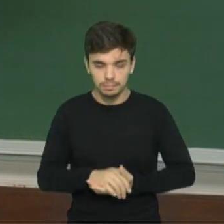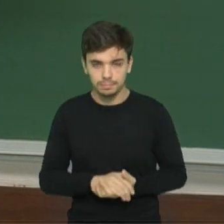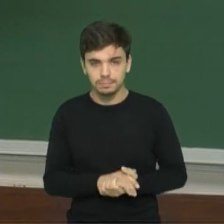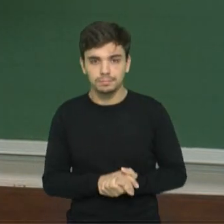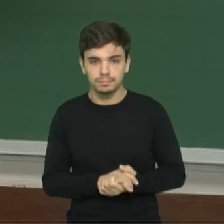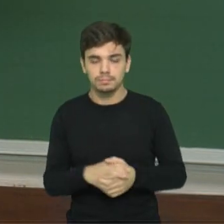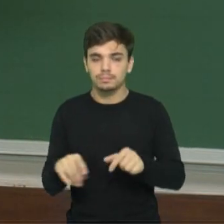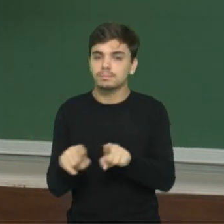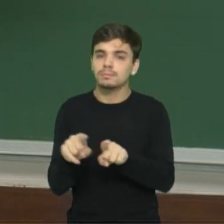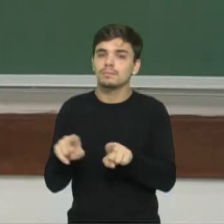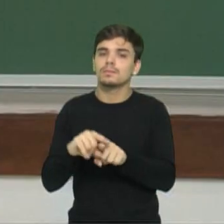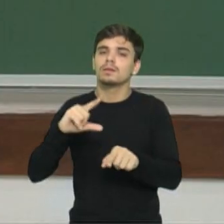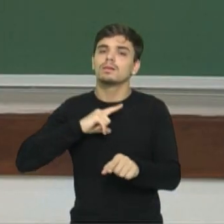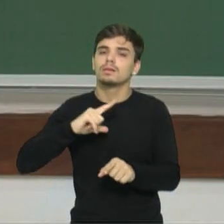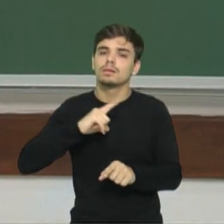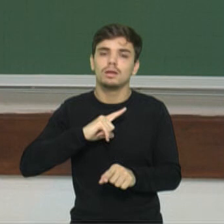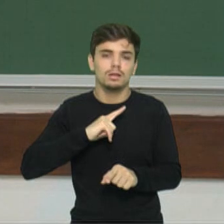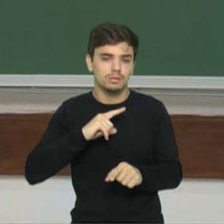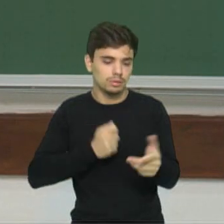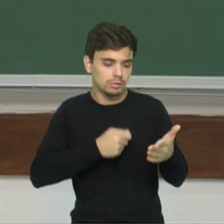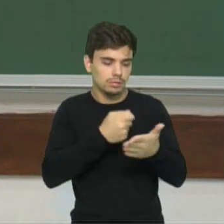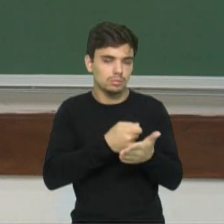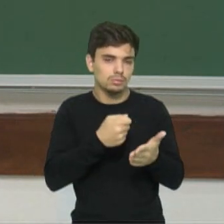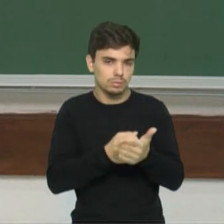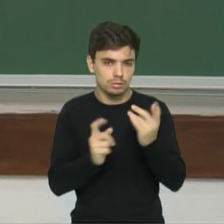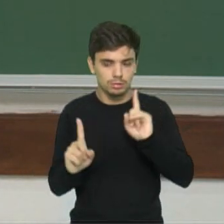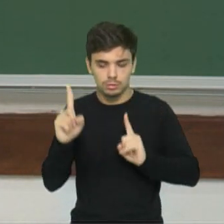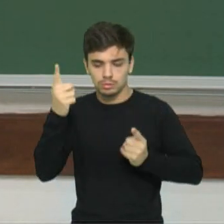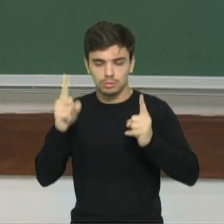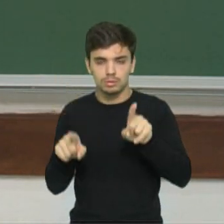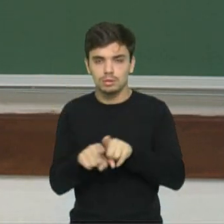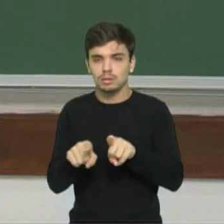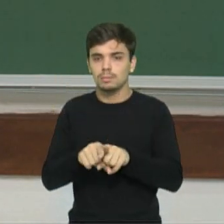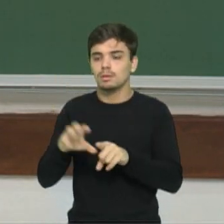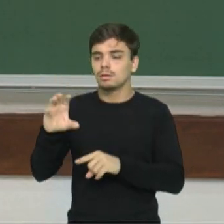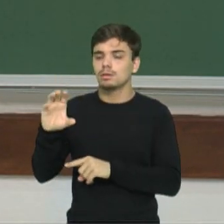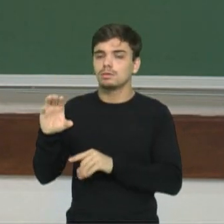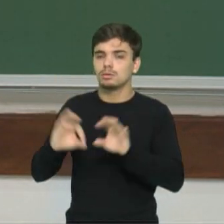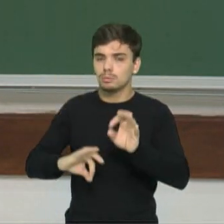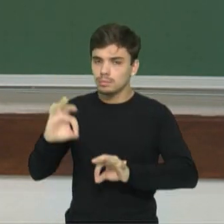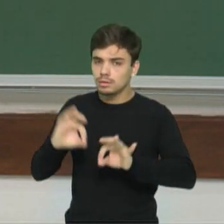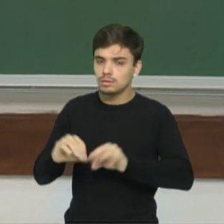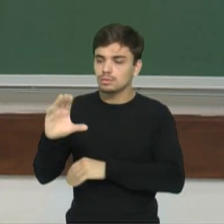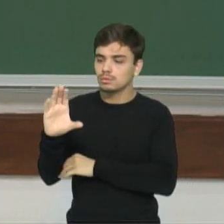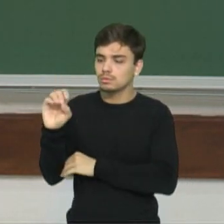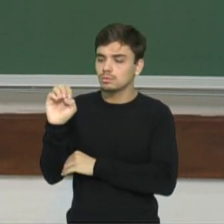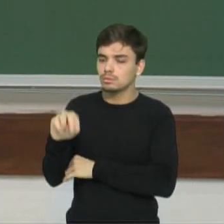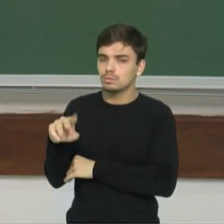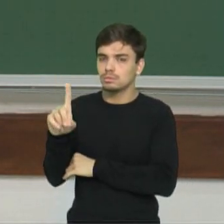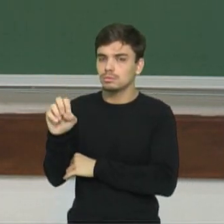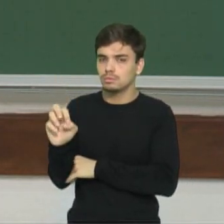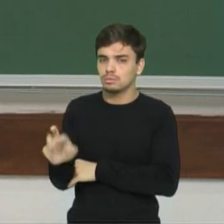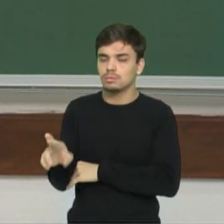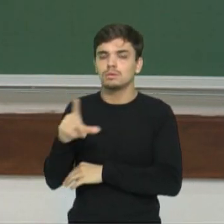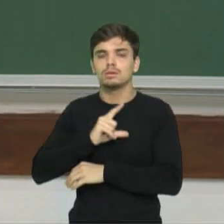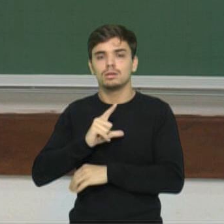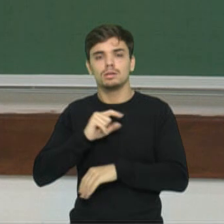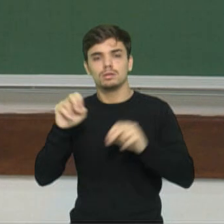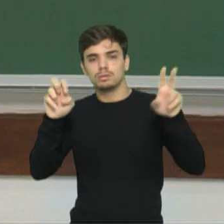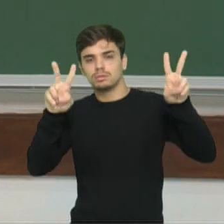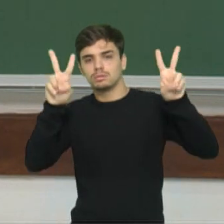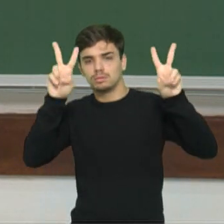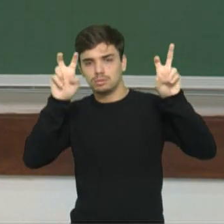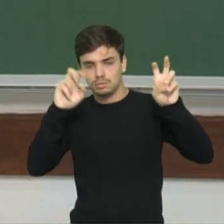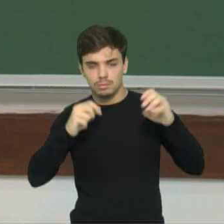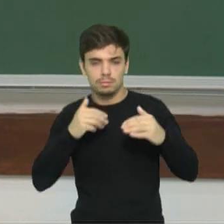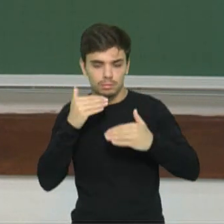golpe, a ditadura chilena e a Operação Condor. Então a gente tem aí esses assuntos, né, para trabalhar na aula de hoje,